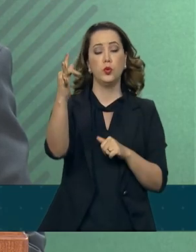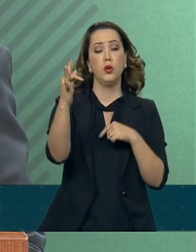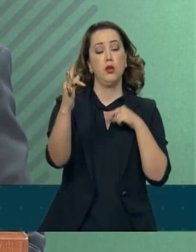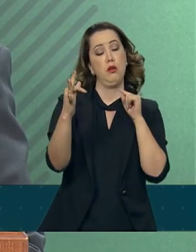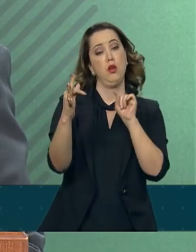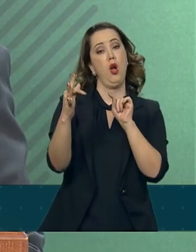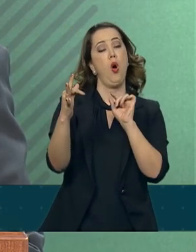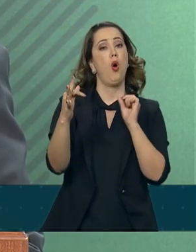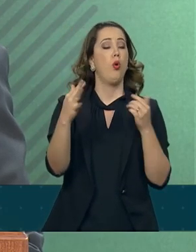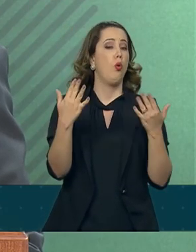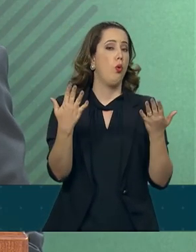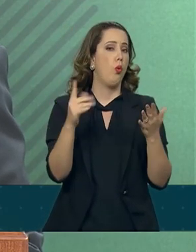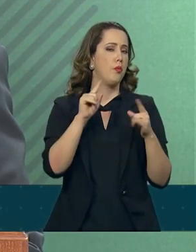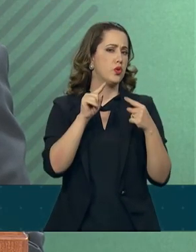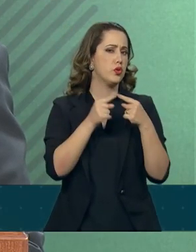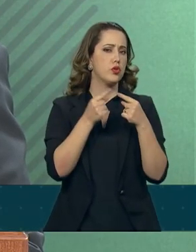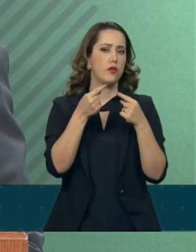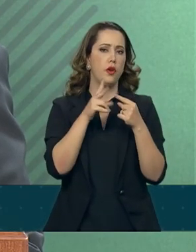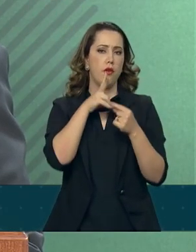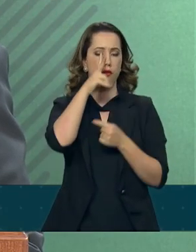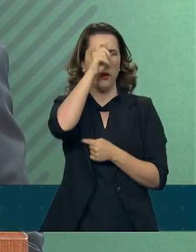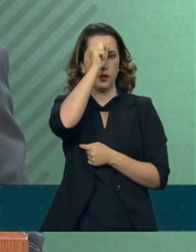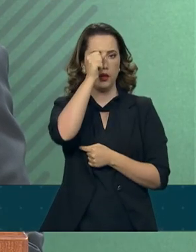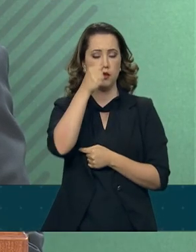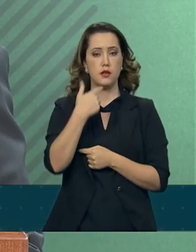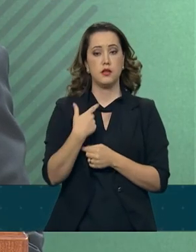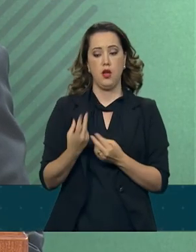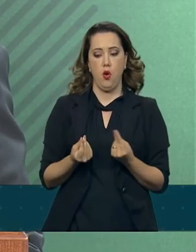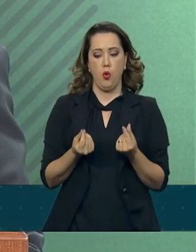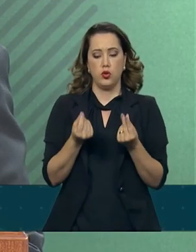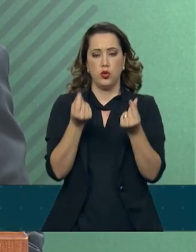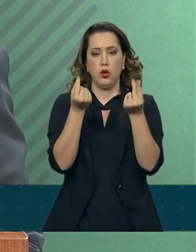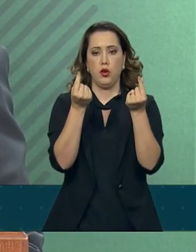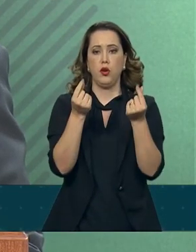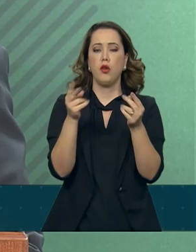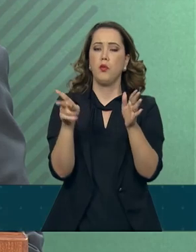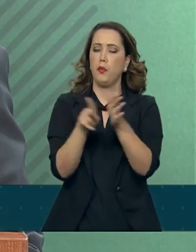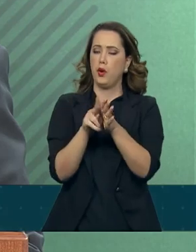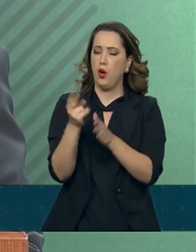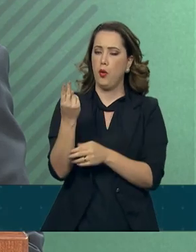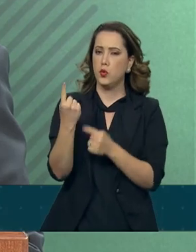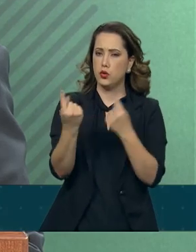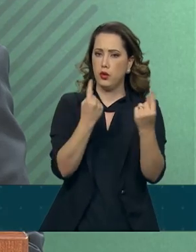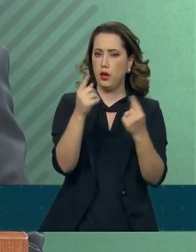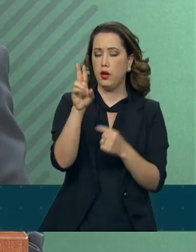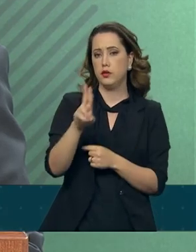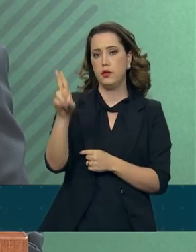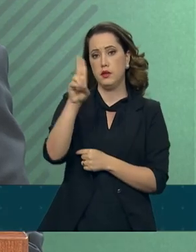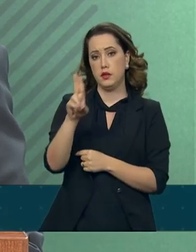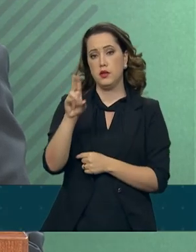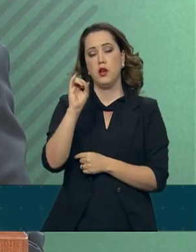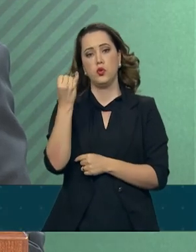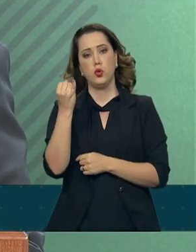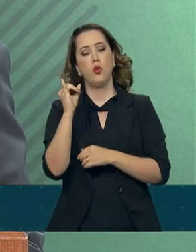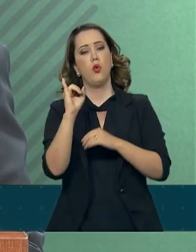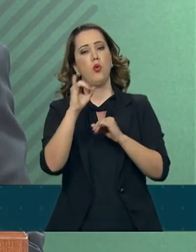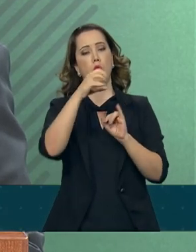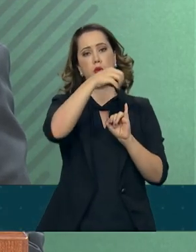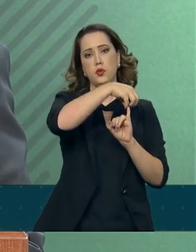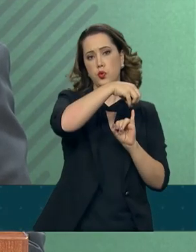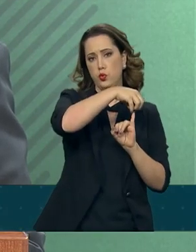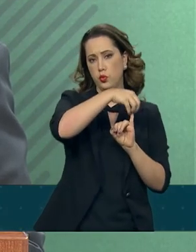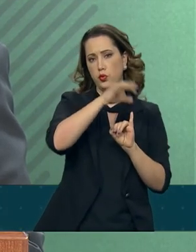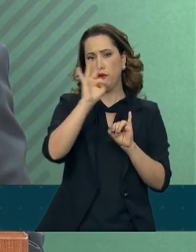como objetivo fortalecer a autonomia financeira de universidades e institutos federais o